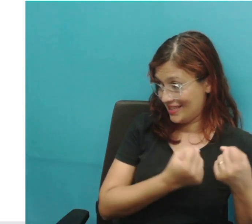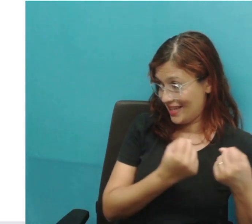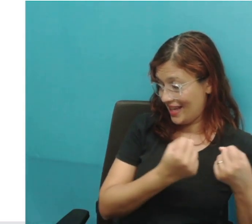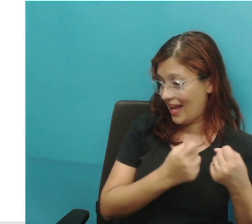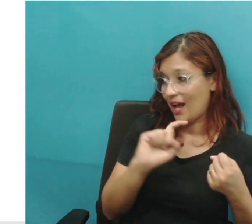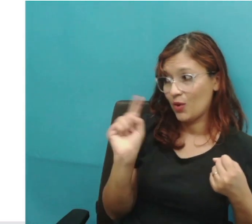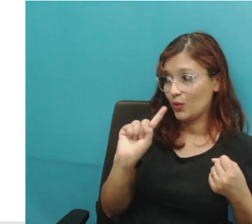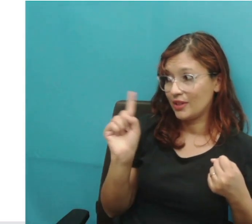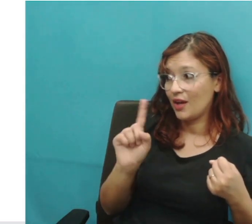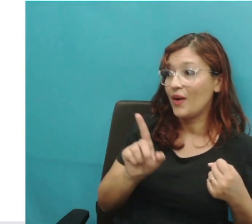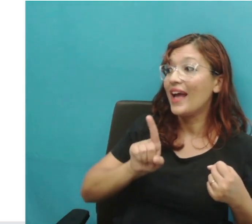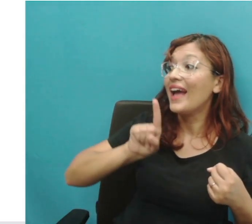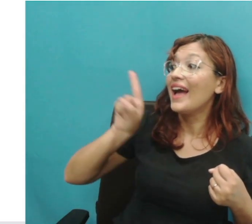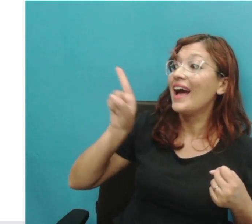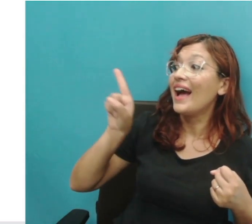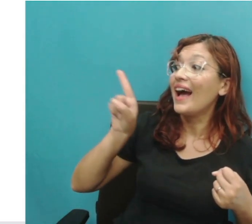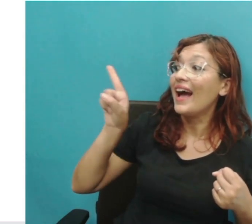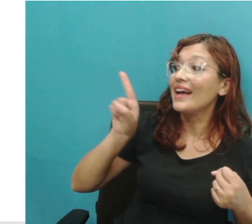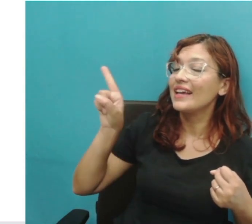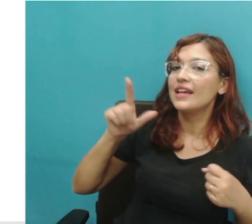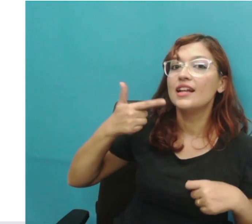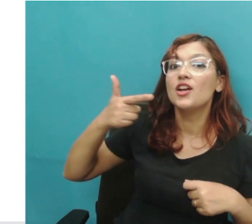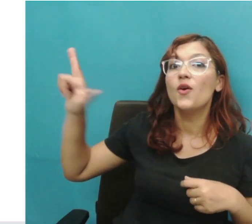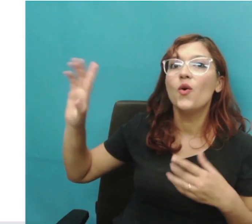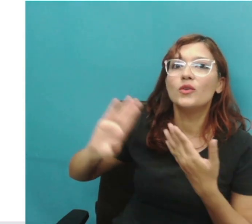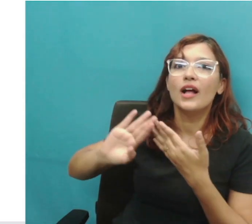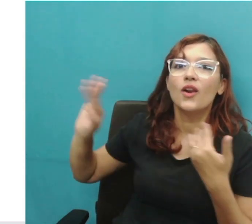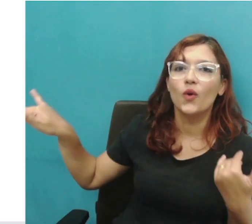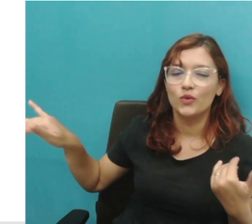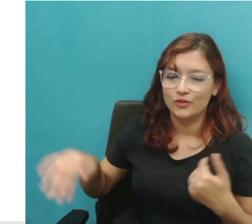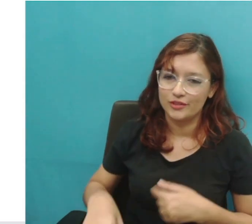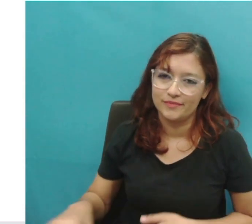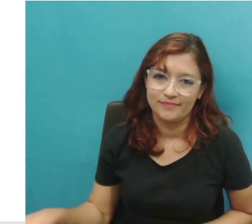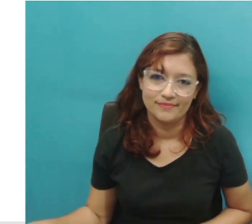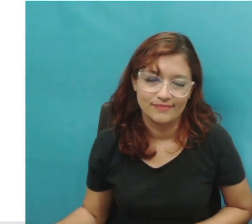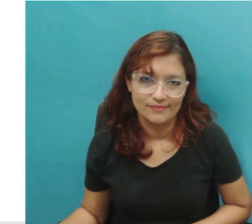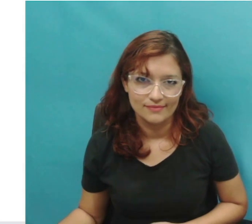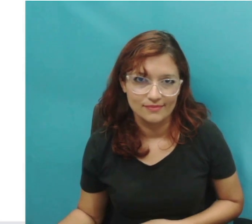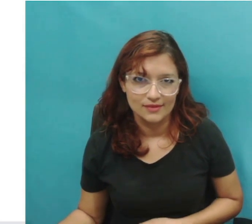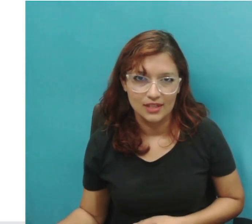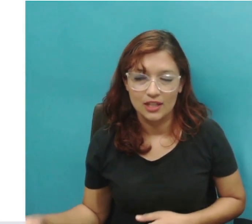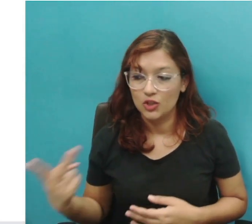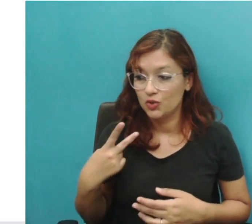Mas ele respondeu: este carro não, aquele.